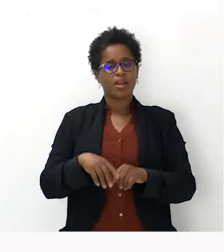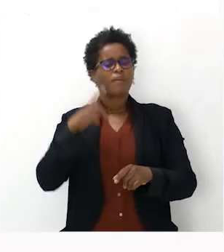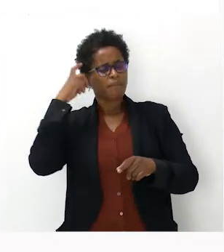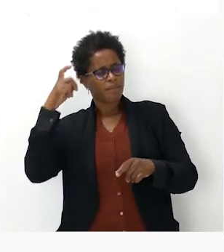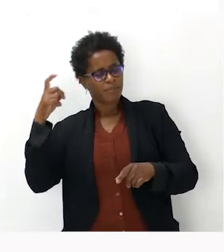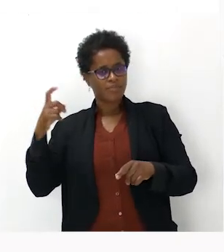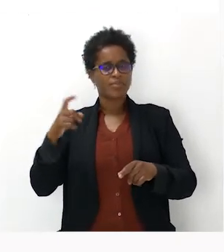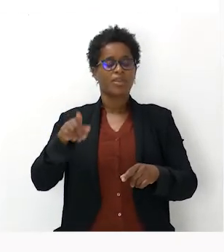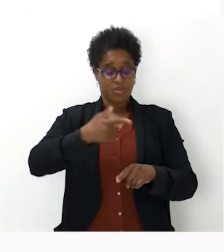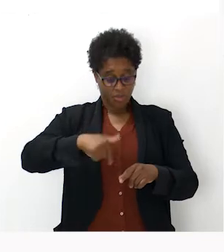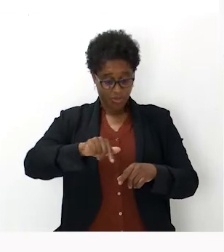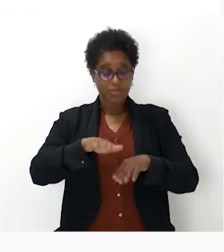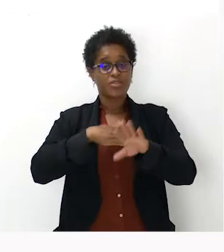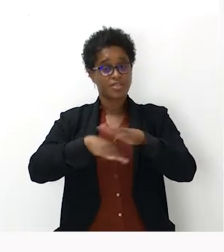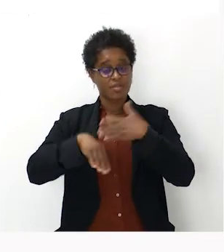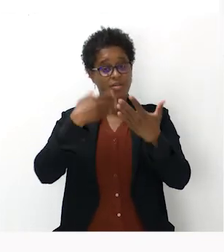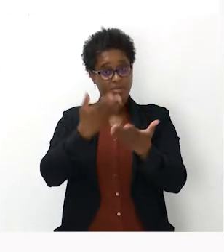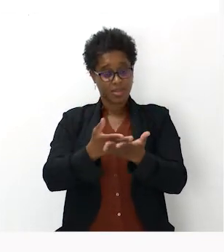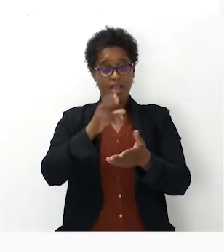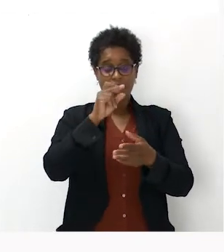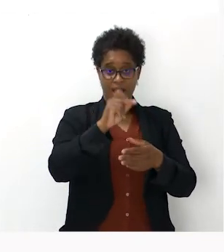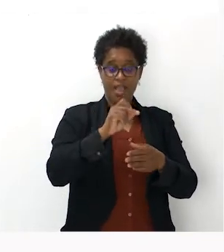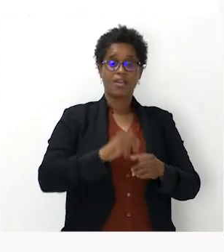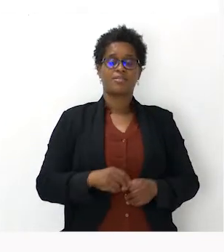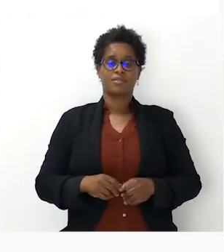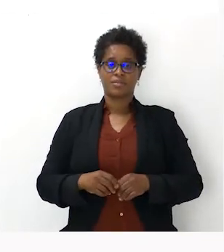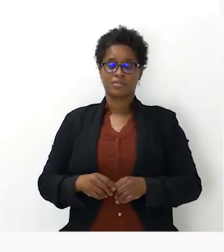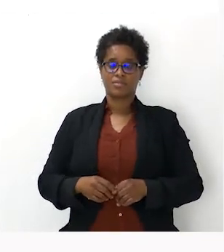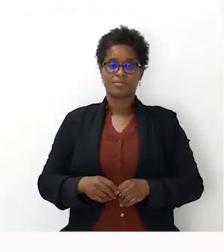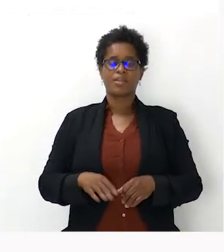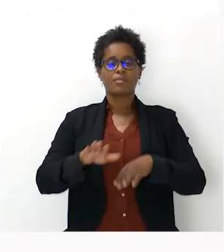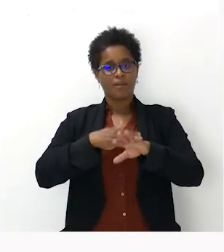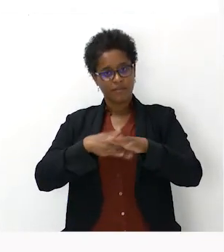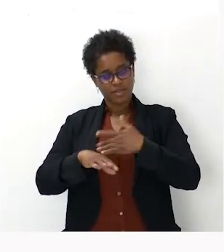raciocínio que nós aplicamos na linha A, é